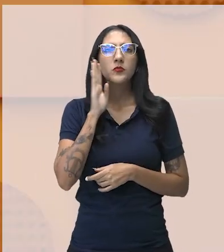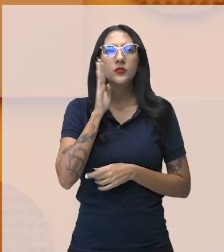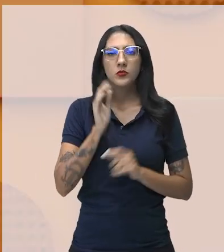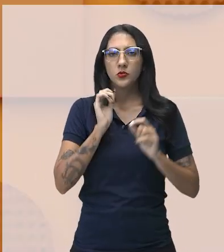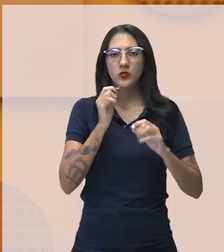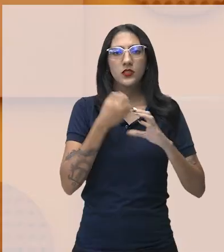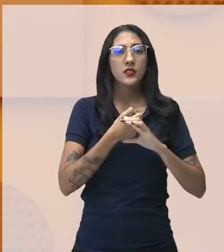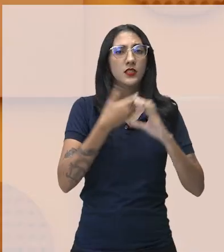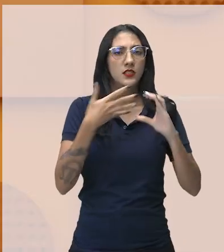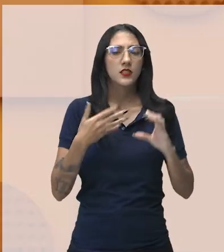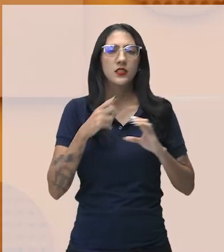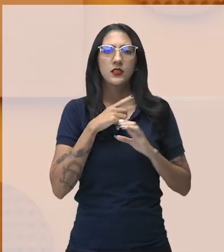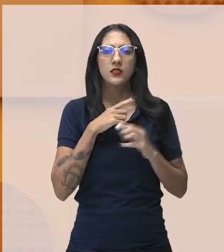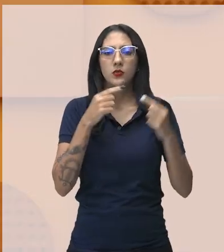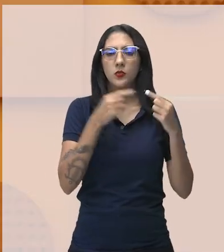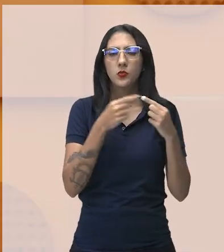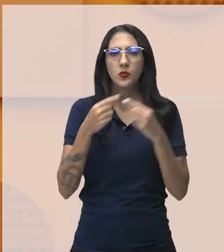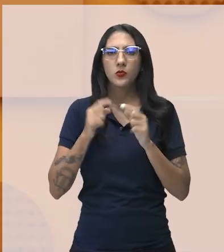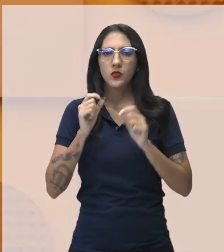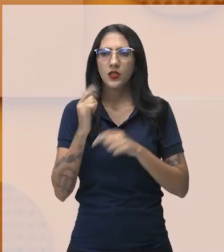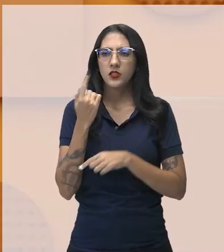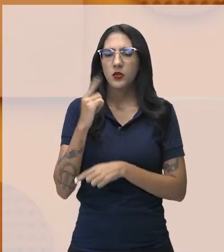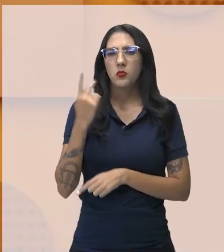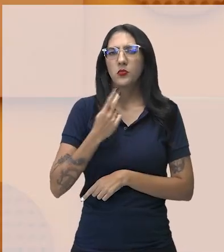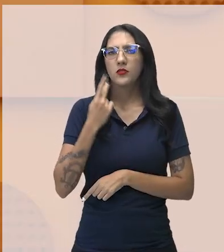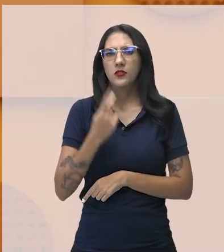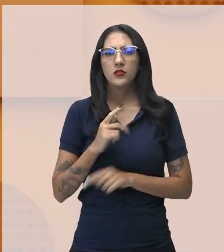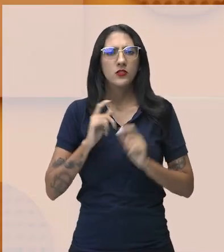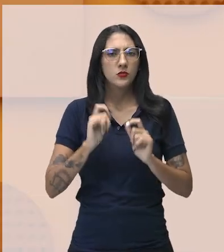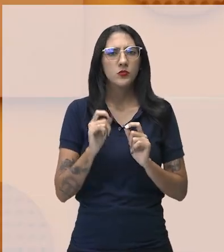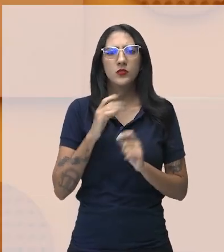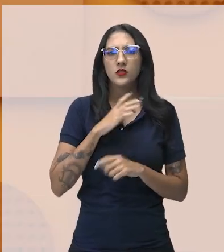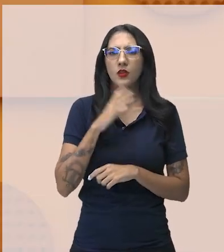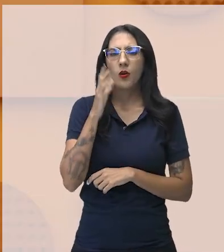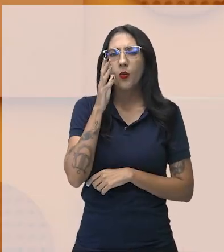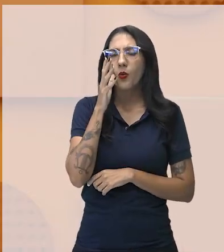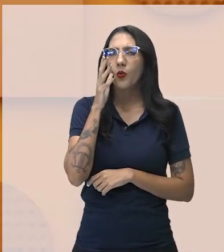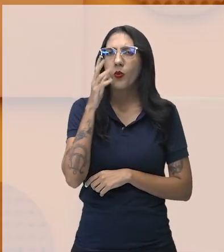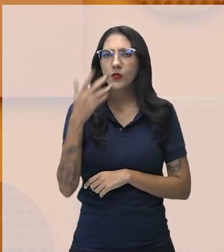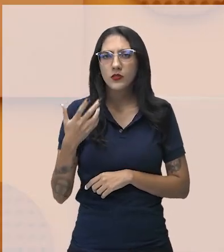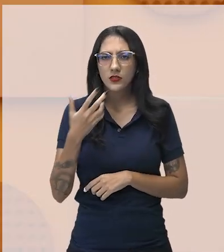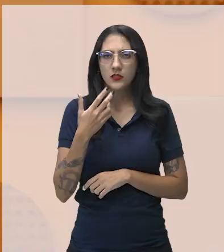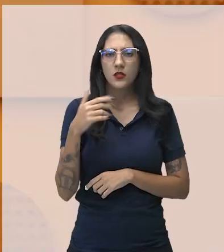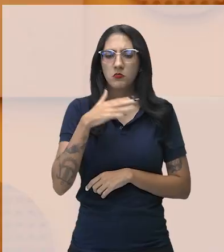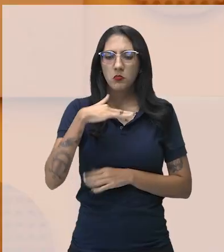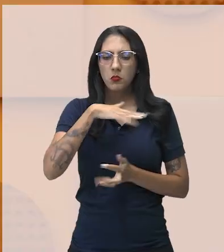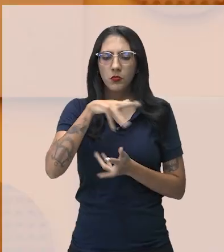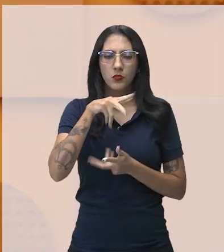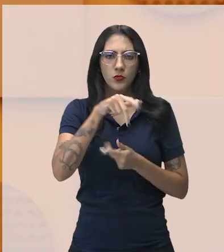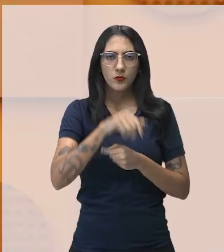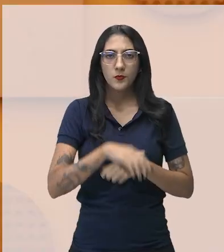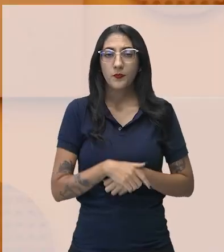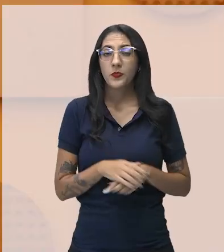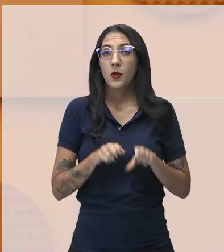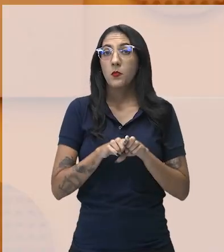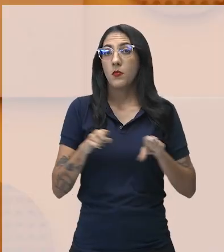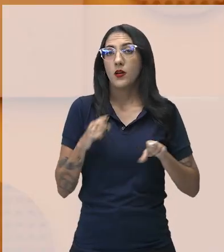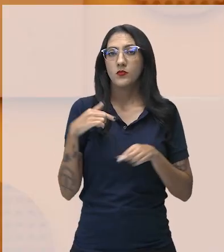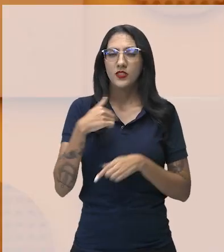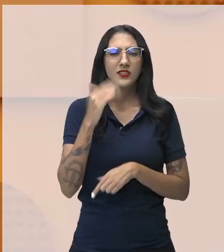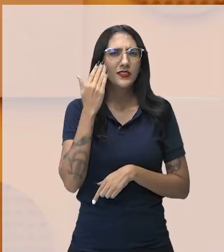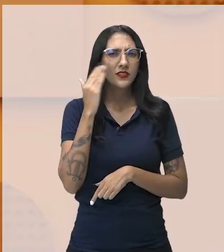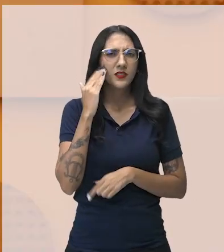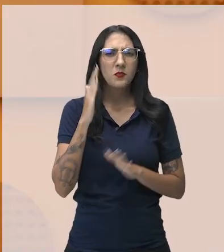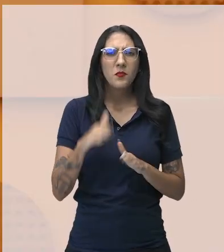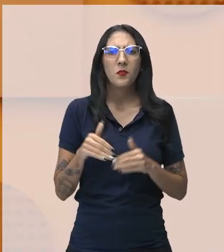estejam ligadas, né, à geopolítica, o que está ocorrendo aí ao redor do planeta. Mas para a gente entender o que acontece ao